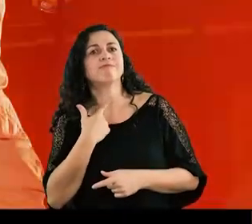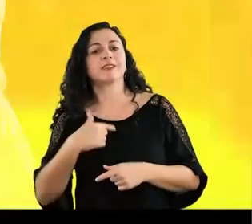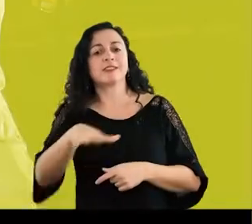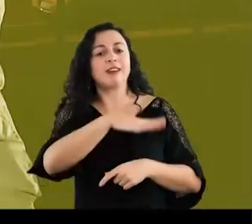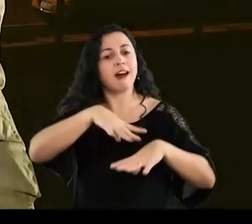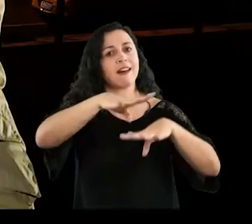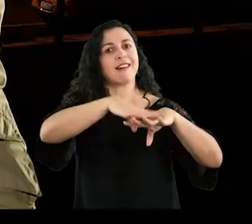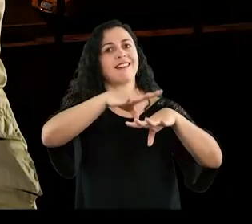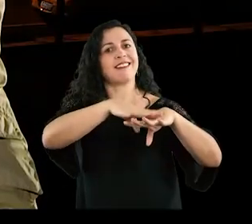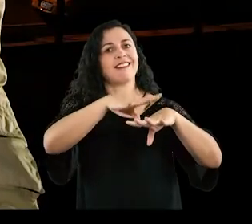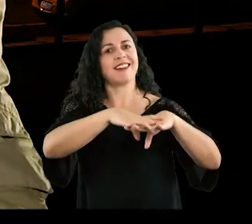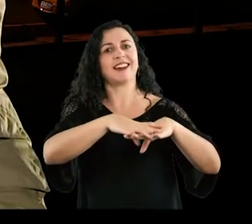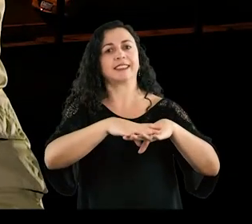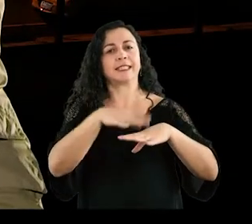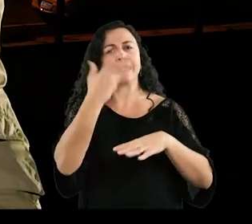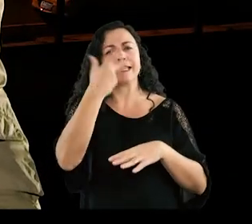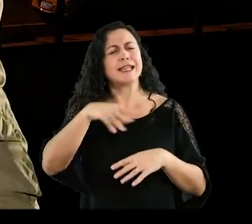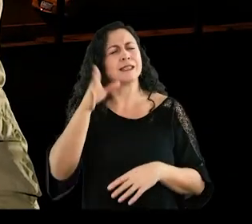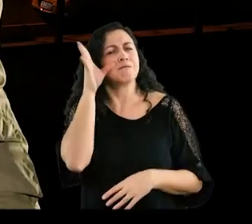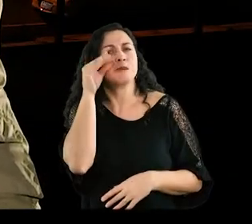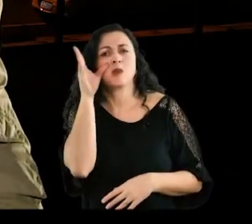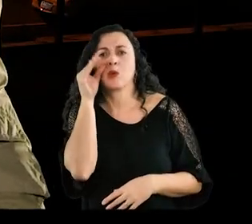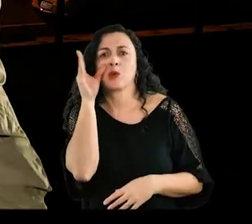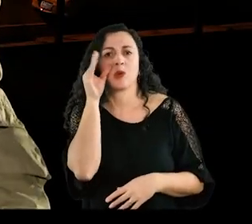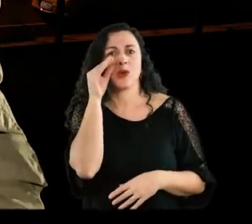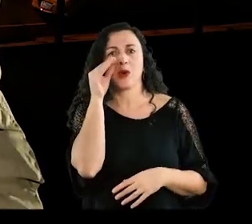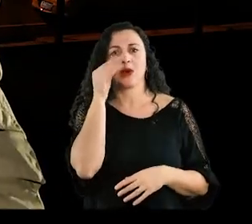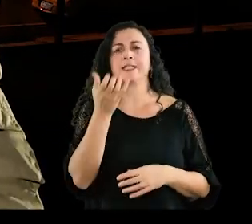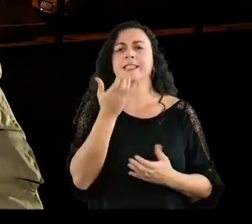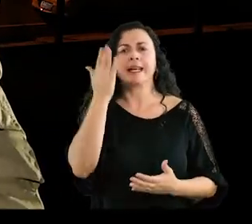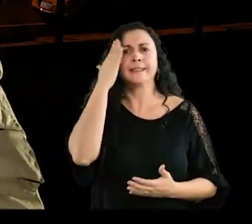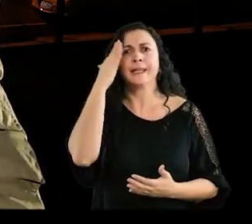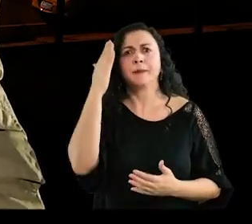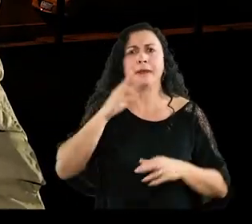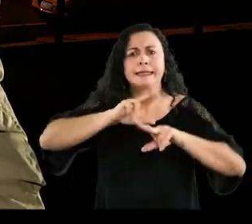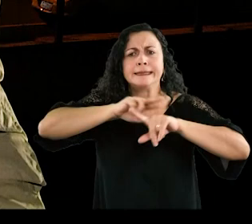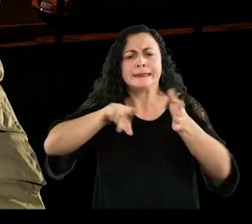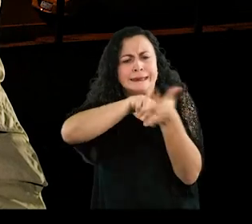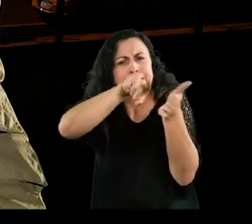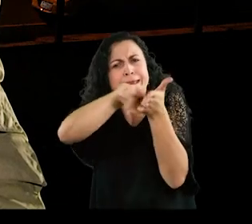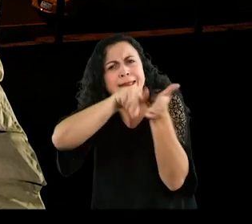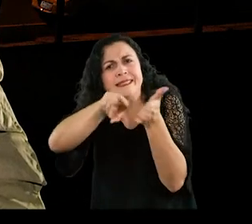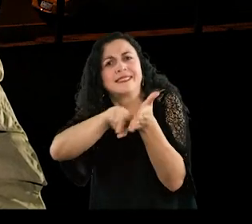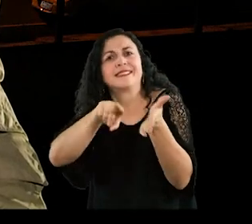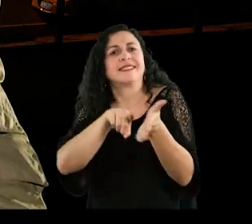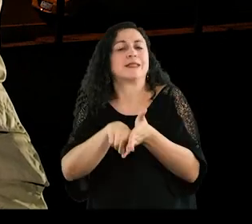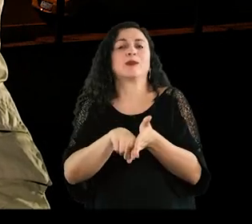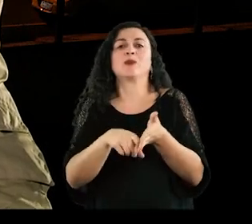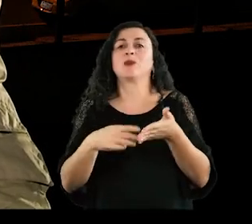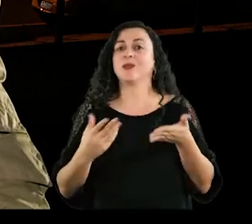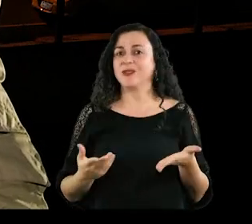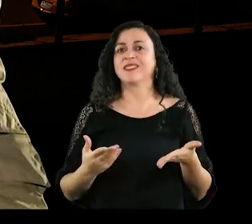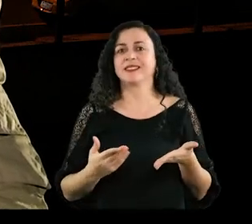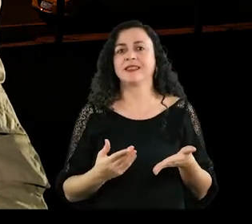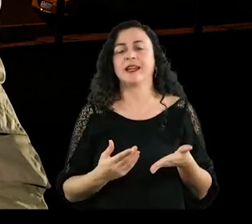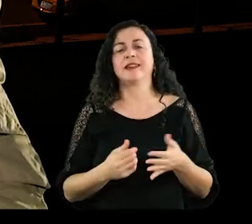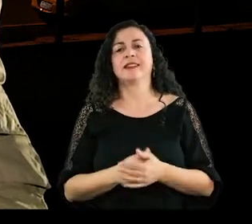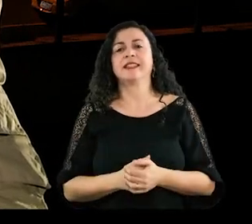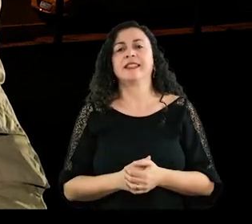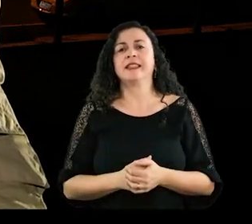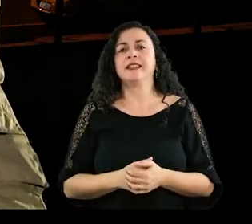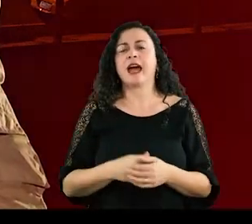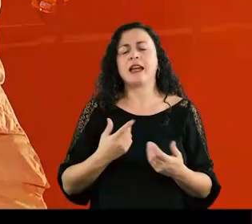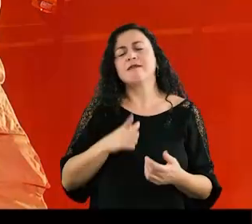né? As crianças são muito curiosas, igual o Pietro, né? Ele quer saber de tudo, pergunta uma coisa, pergunta outra, aí vai tendo